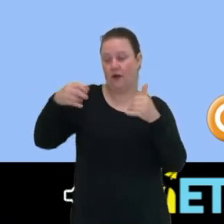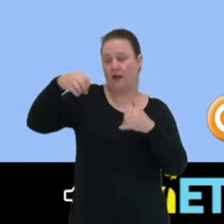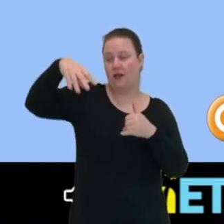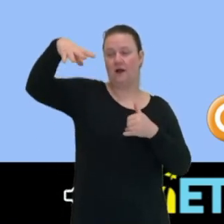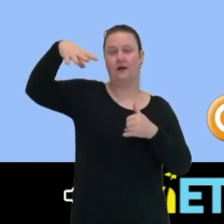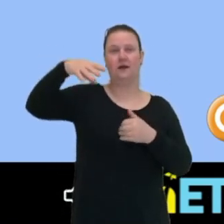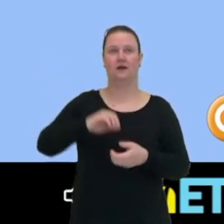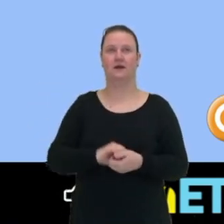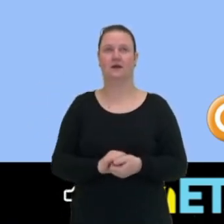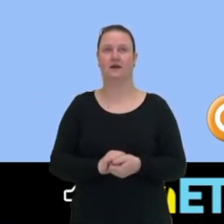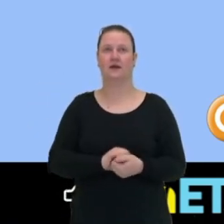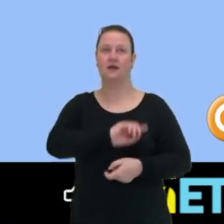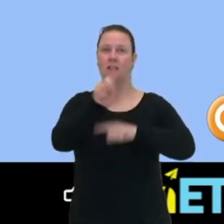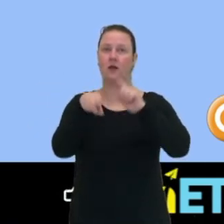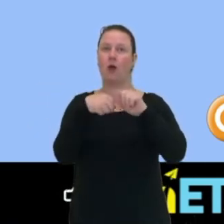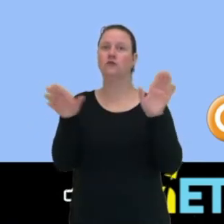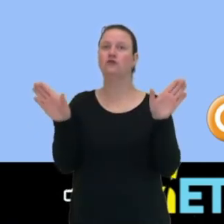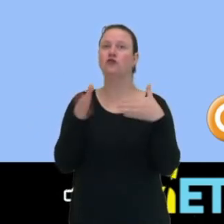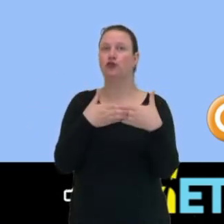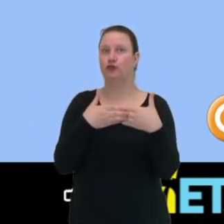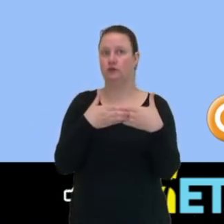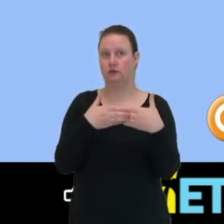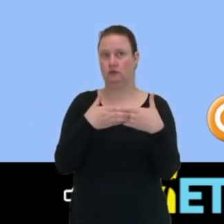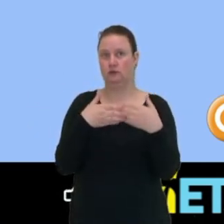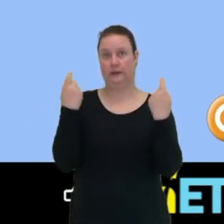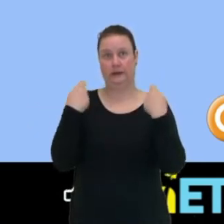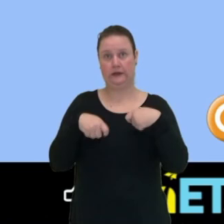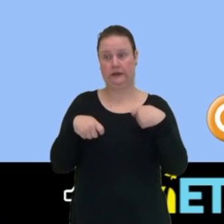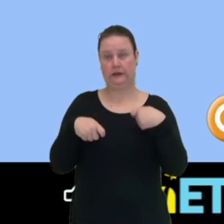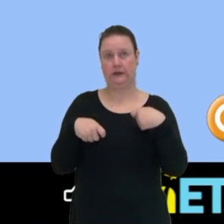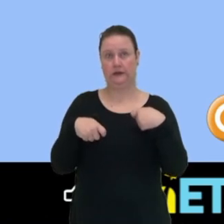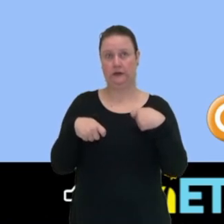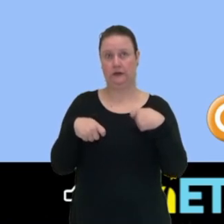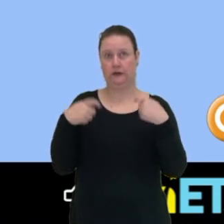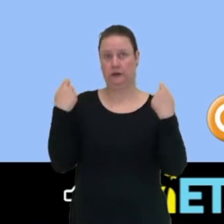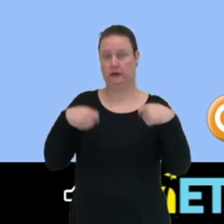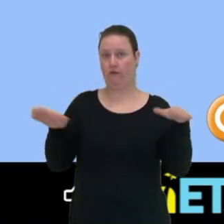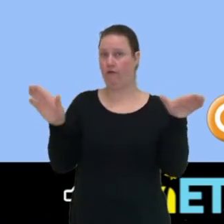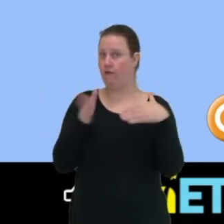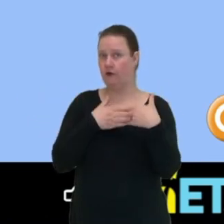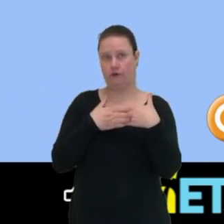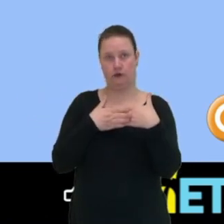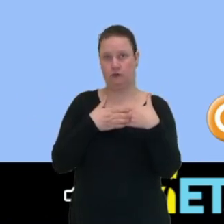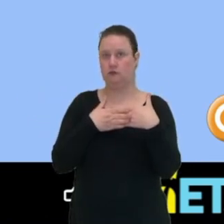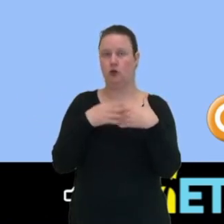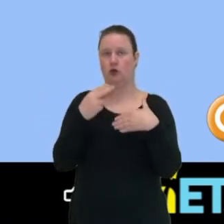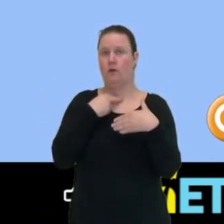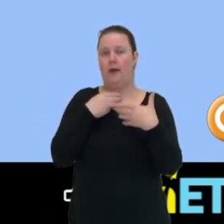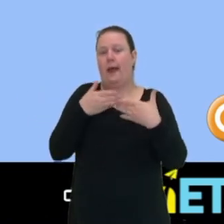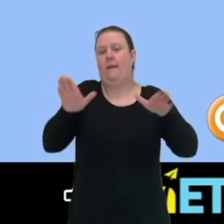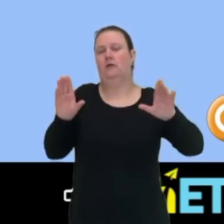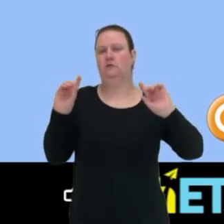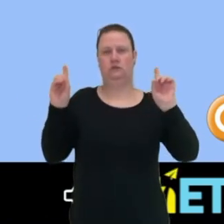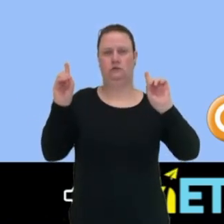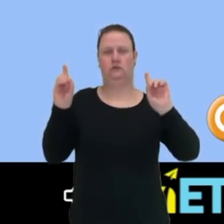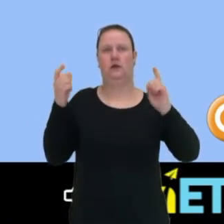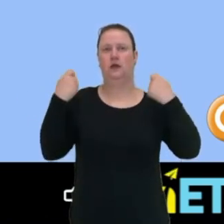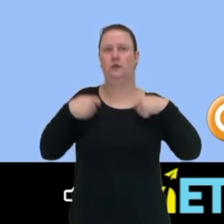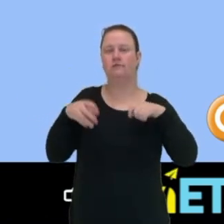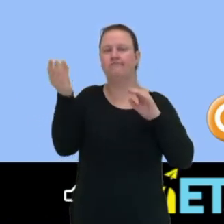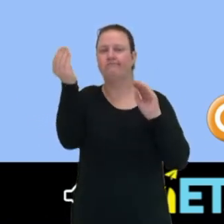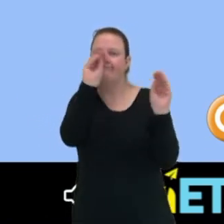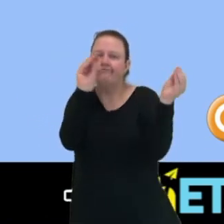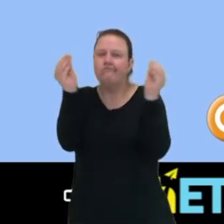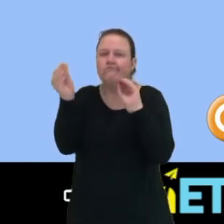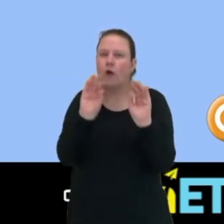nós temos que fechar esse circuito nos 2 polos da pilha. Então, nós vamos organizar